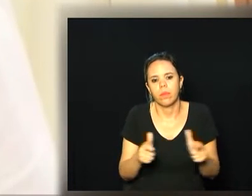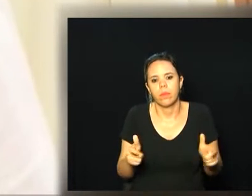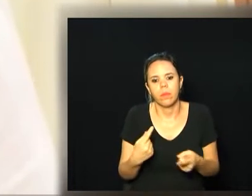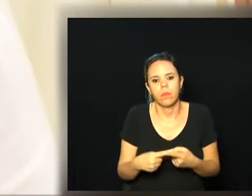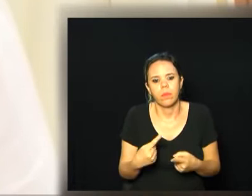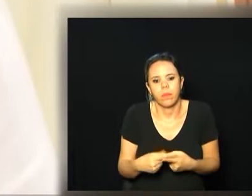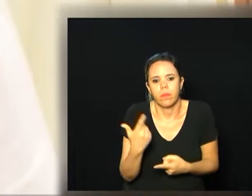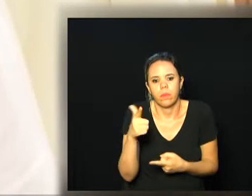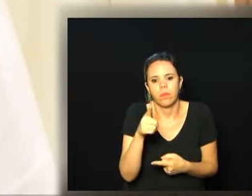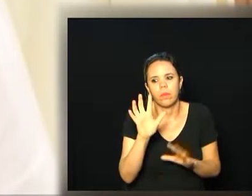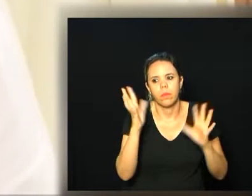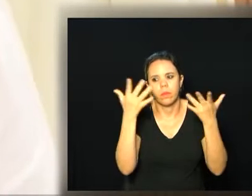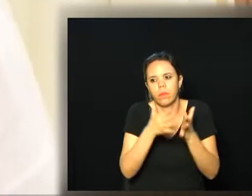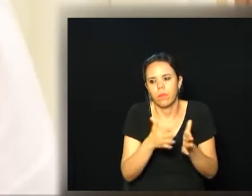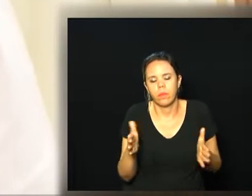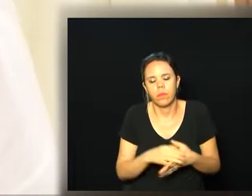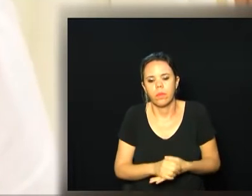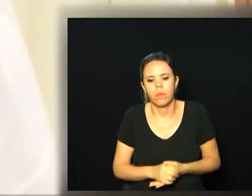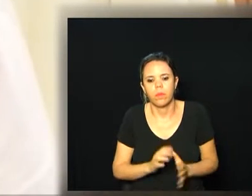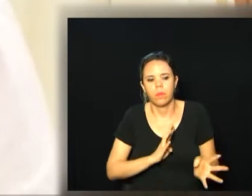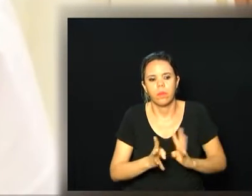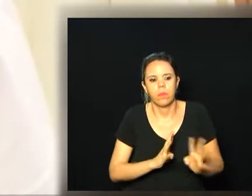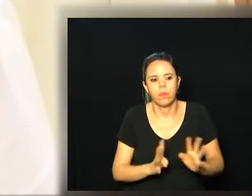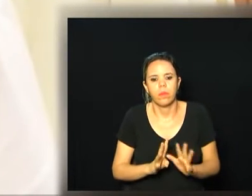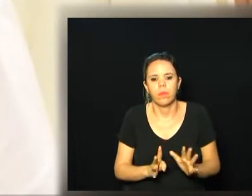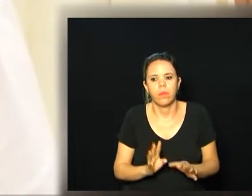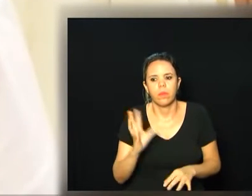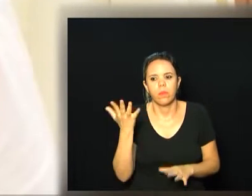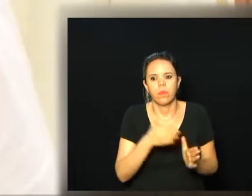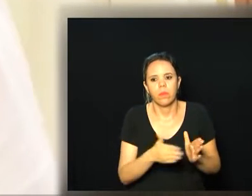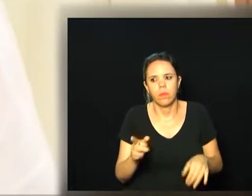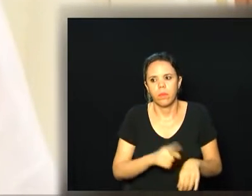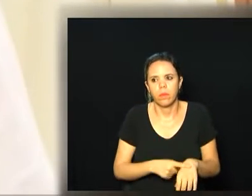porque outros eventos com aglomeração estão ocorrendo